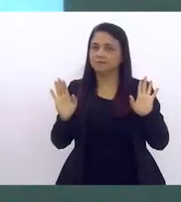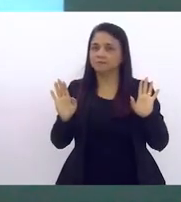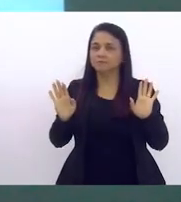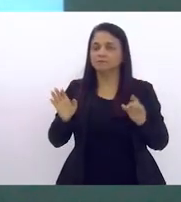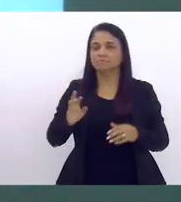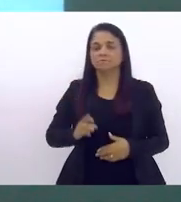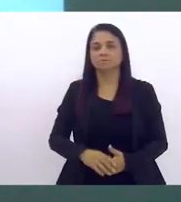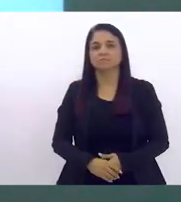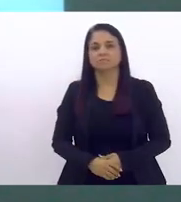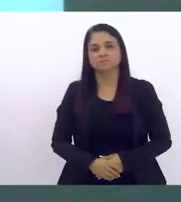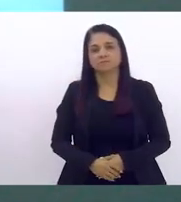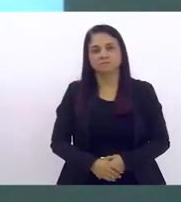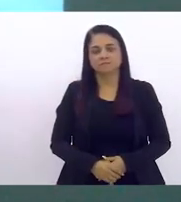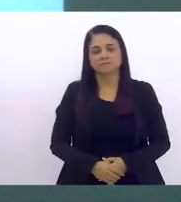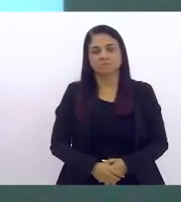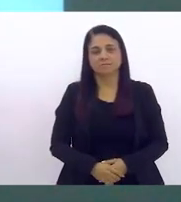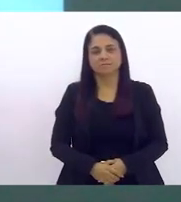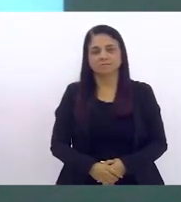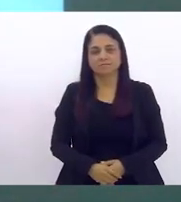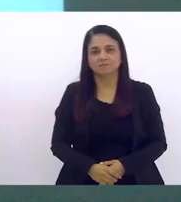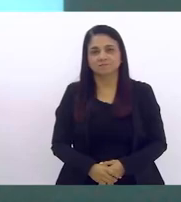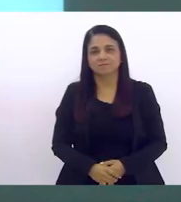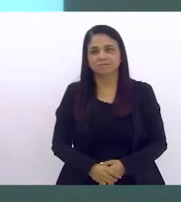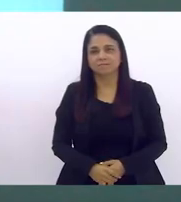Estava brabo aí.